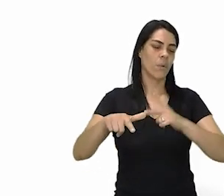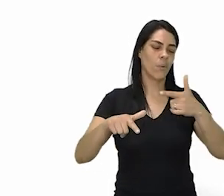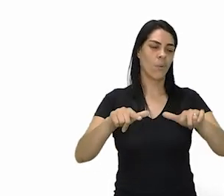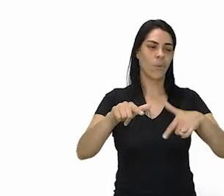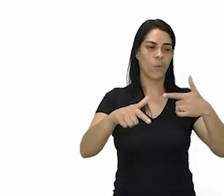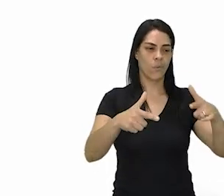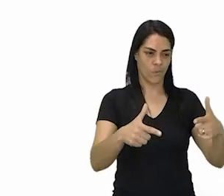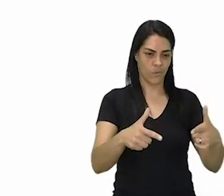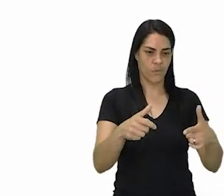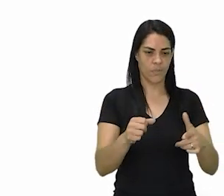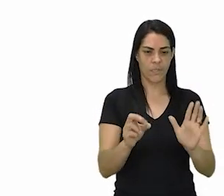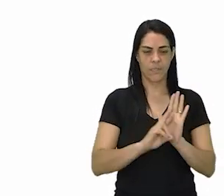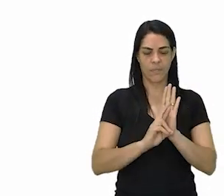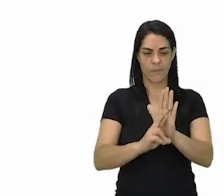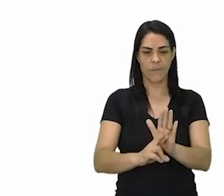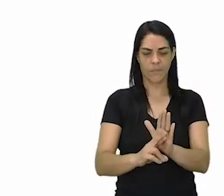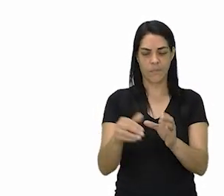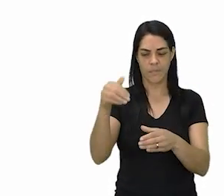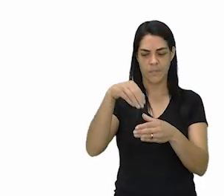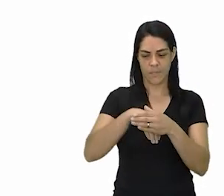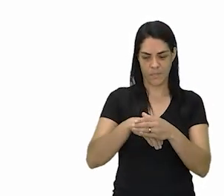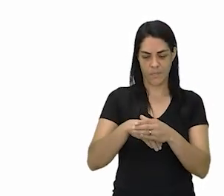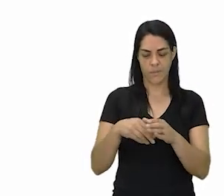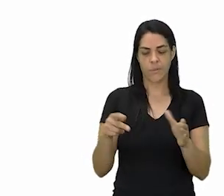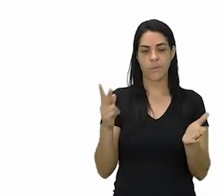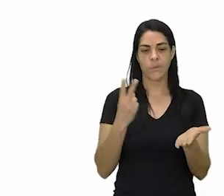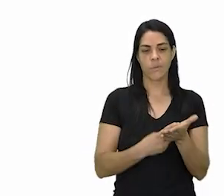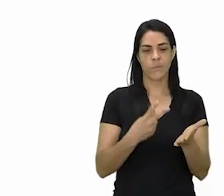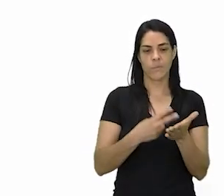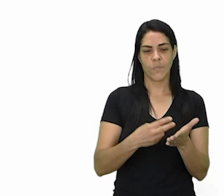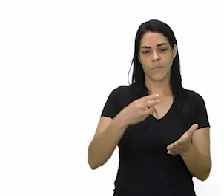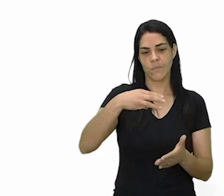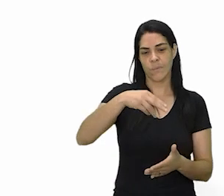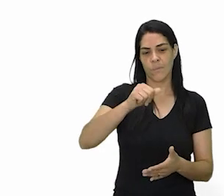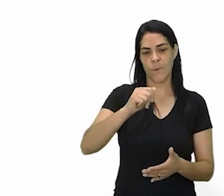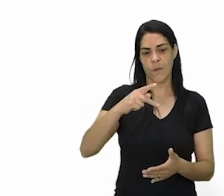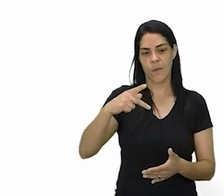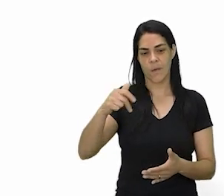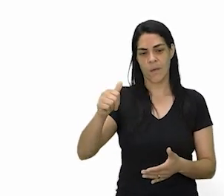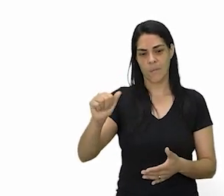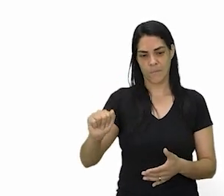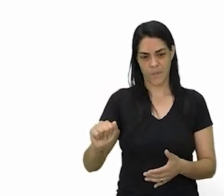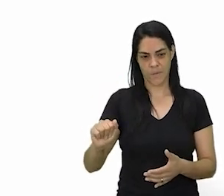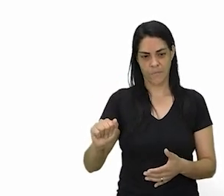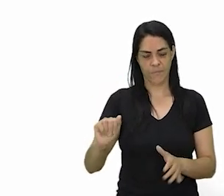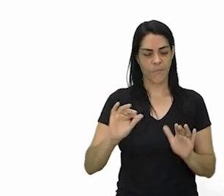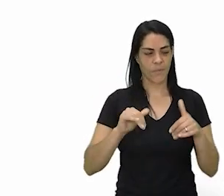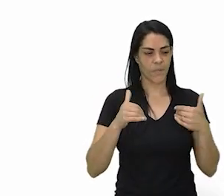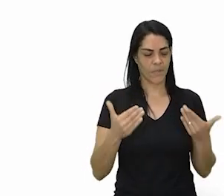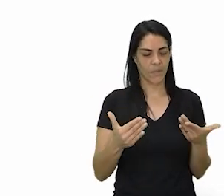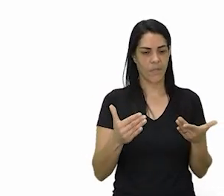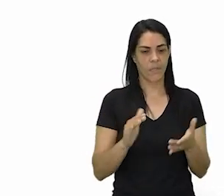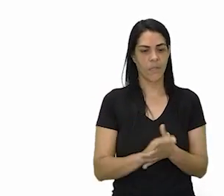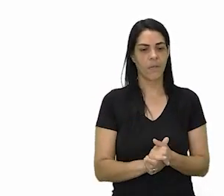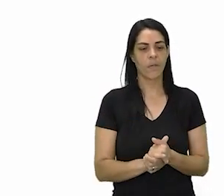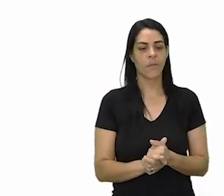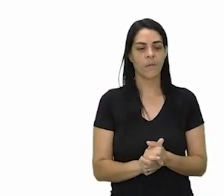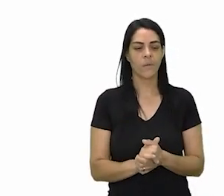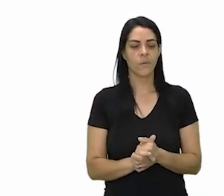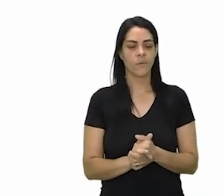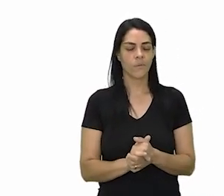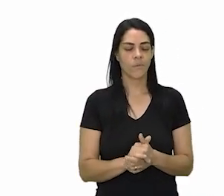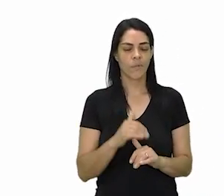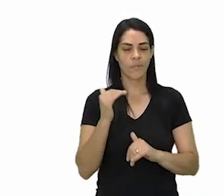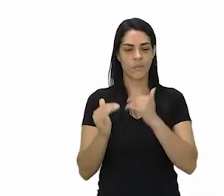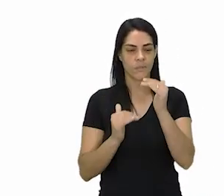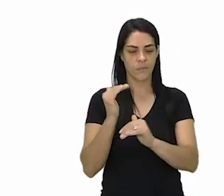fizessem outras representações dentro desse mesmo mapa. E, portanto, a questão da proposição de